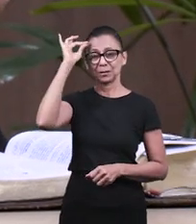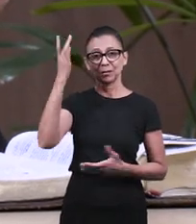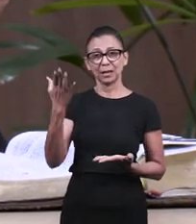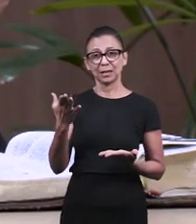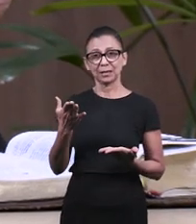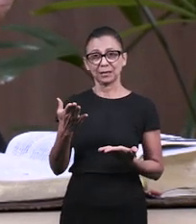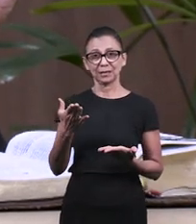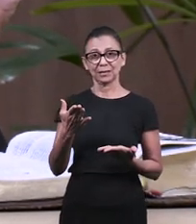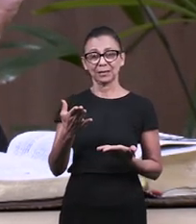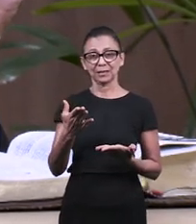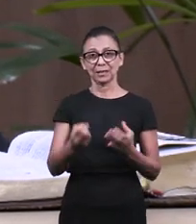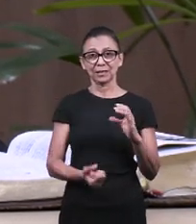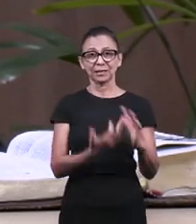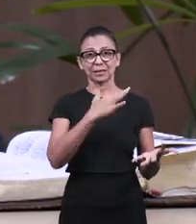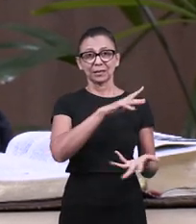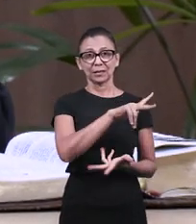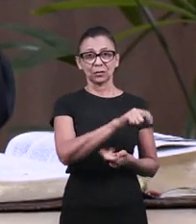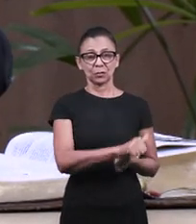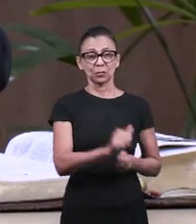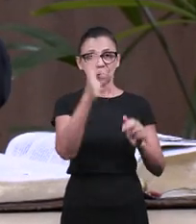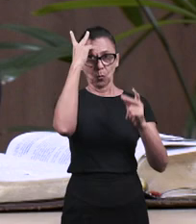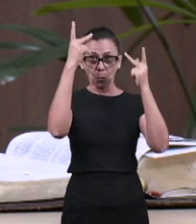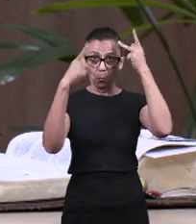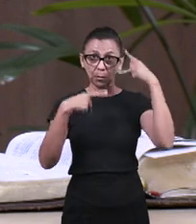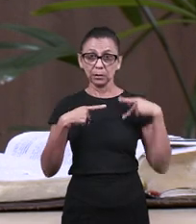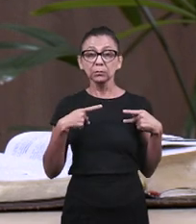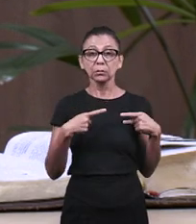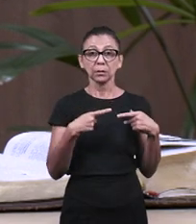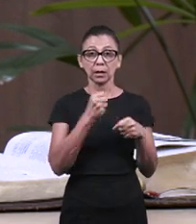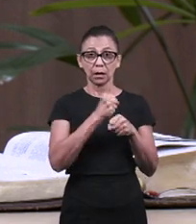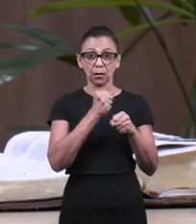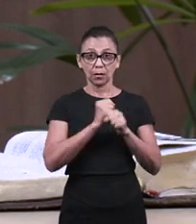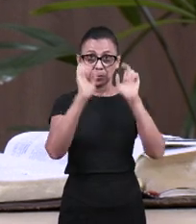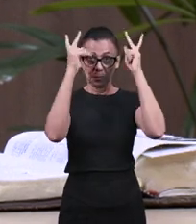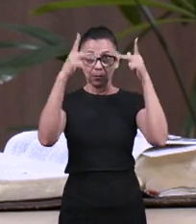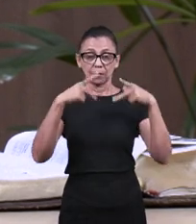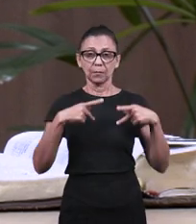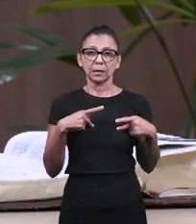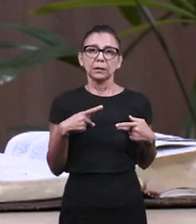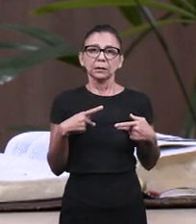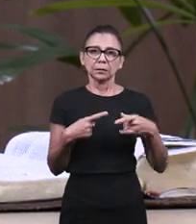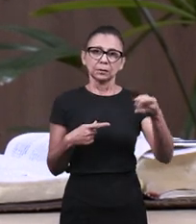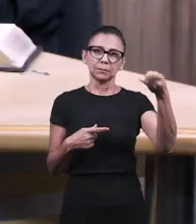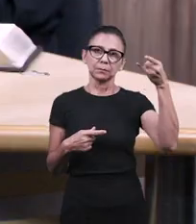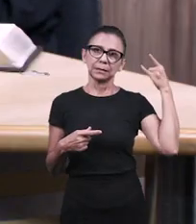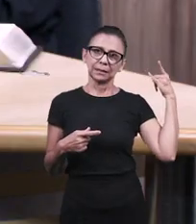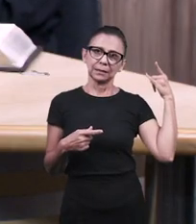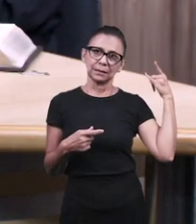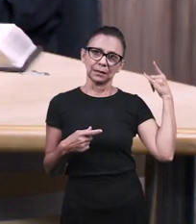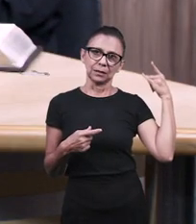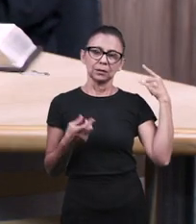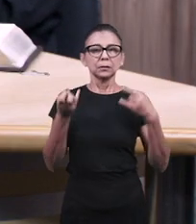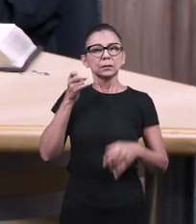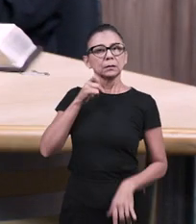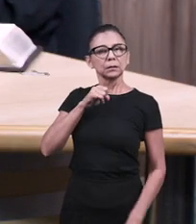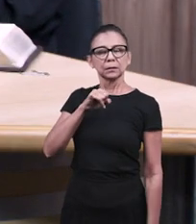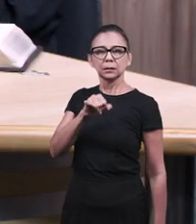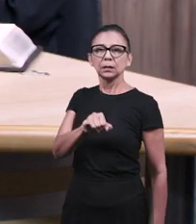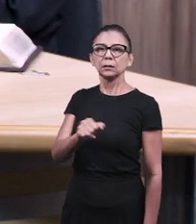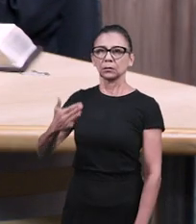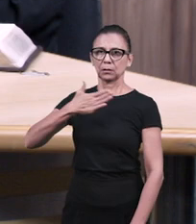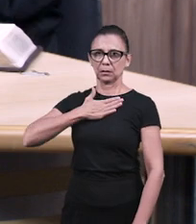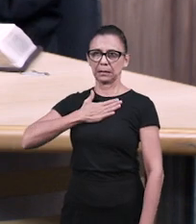são materiais. Então vou dizer assim, se alcançasse o descanso, o